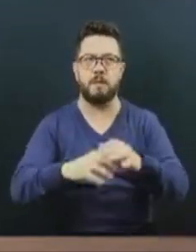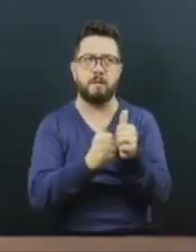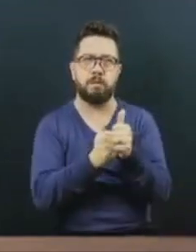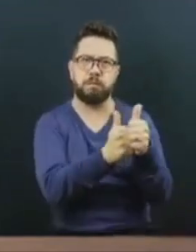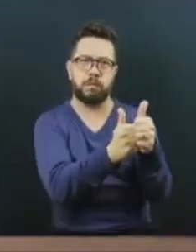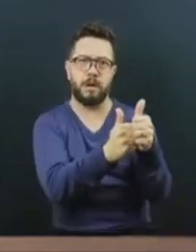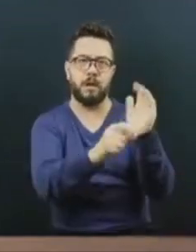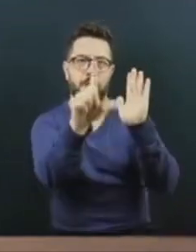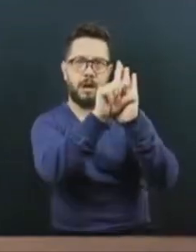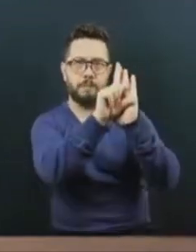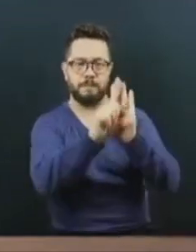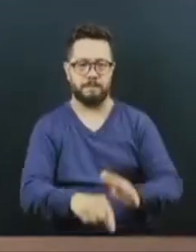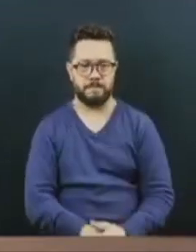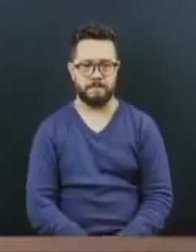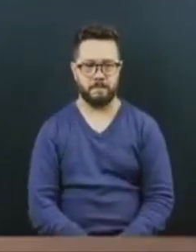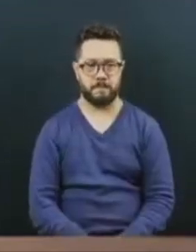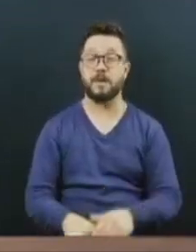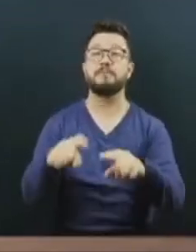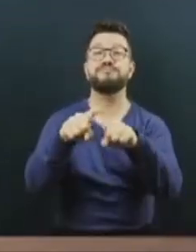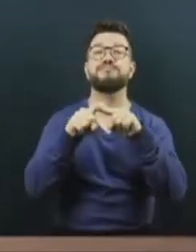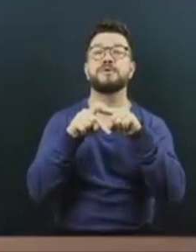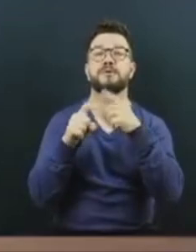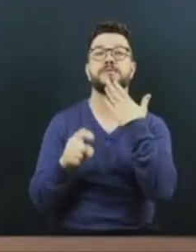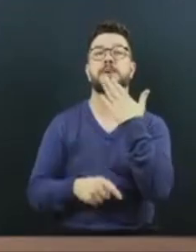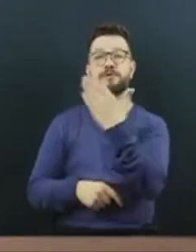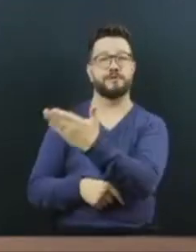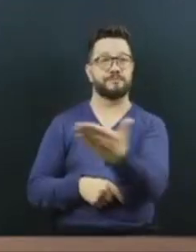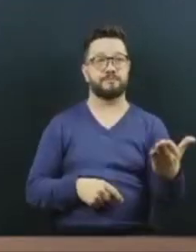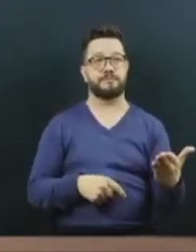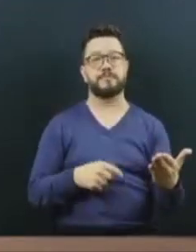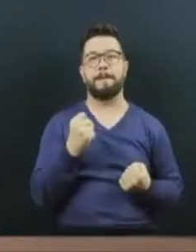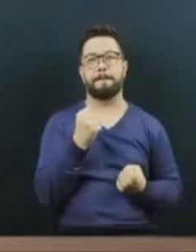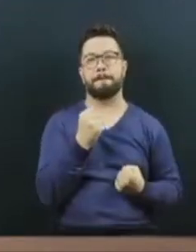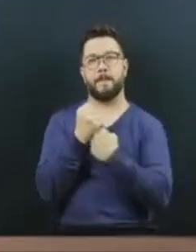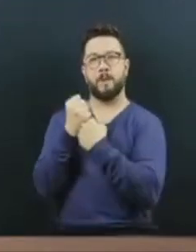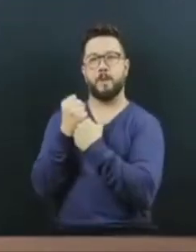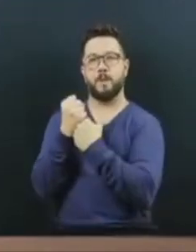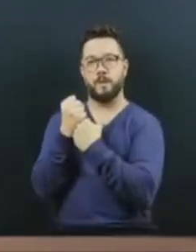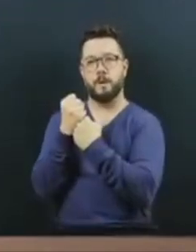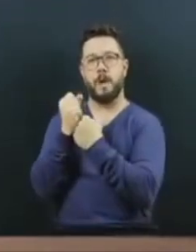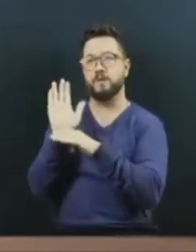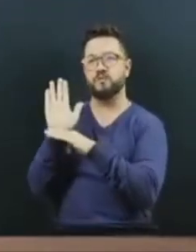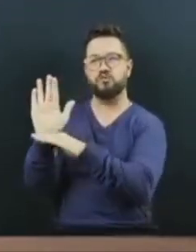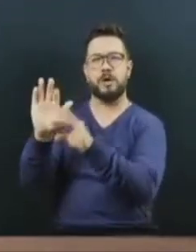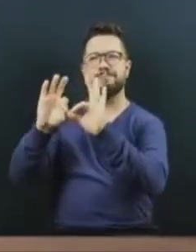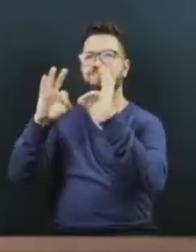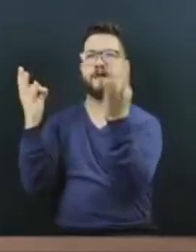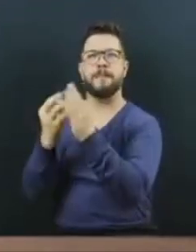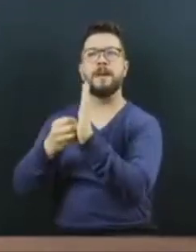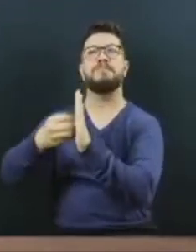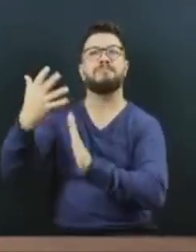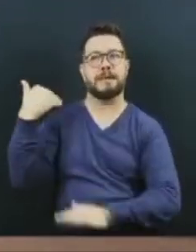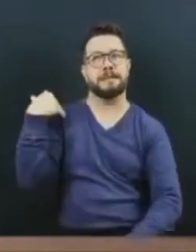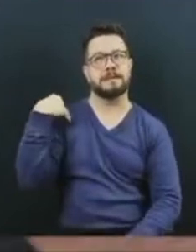legislação Estadual então por isso nós pedimos a aprovação e atendendo essa demanda de muitas famílias que nos procurar no gabinete seria isso senhor